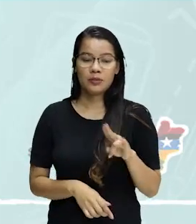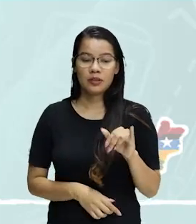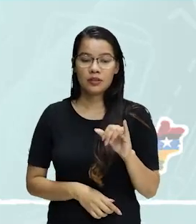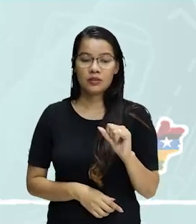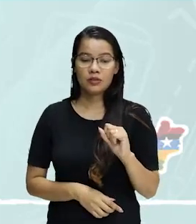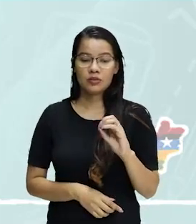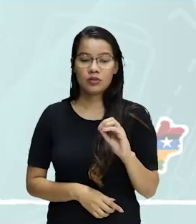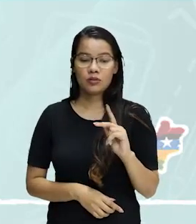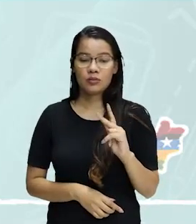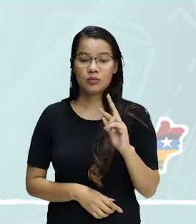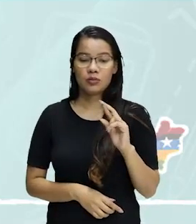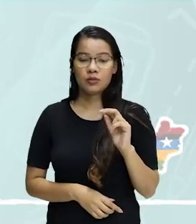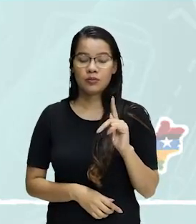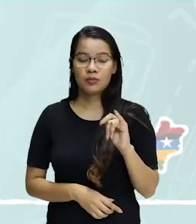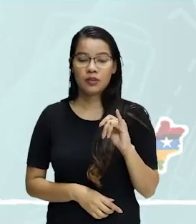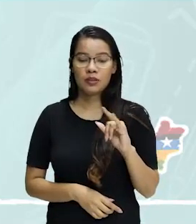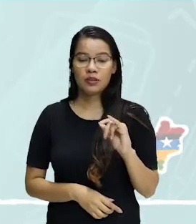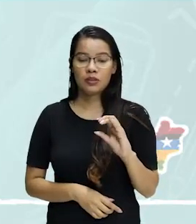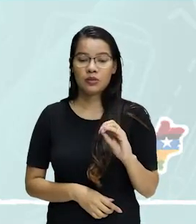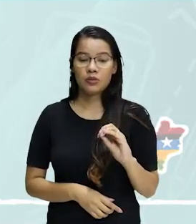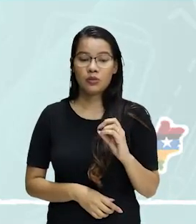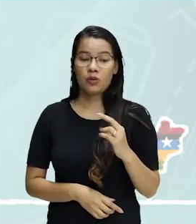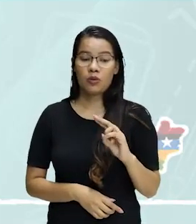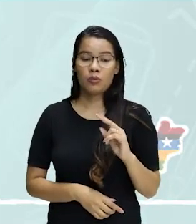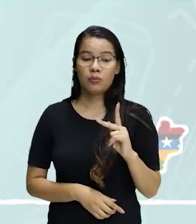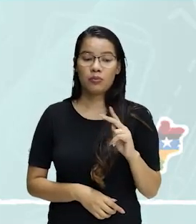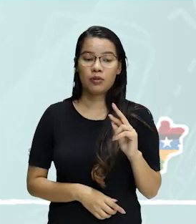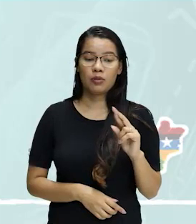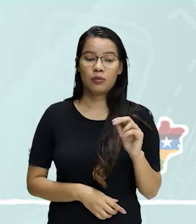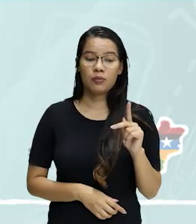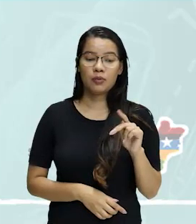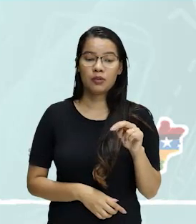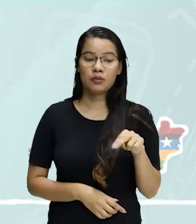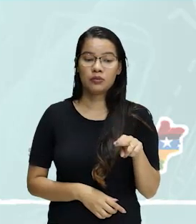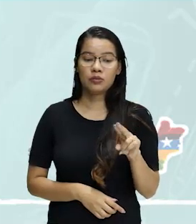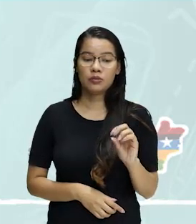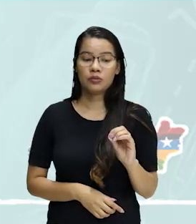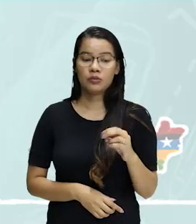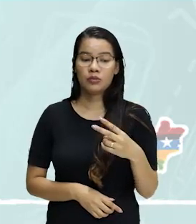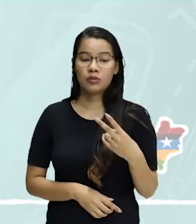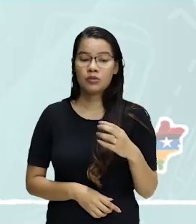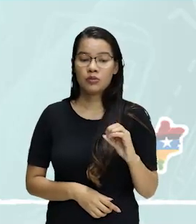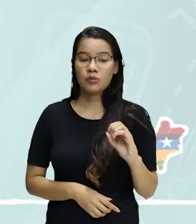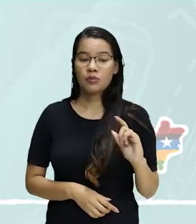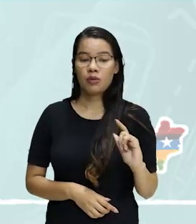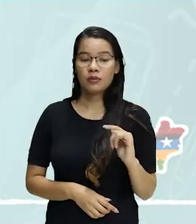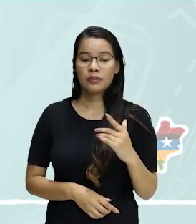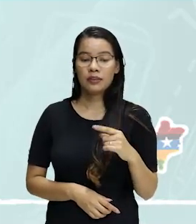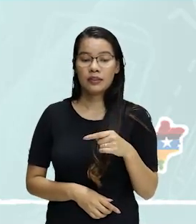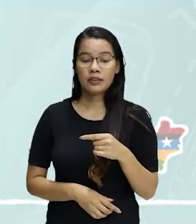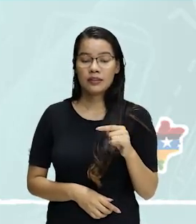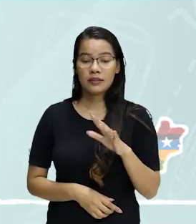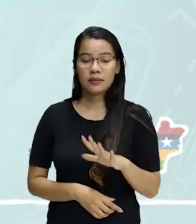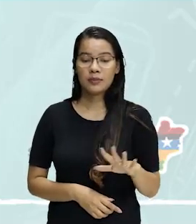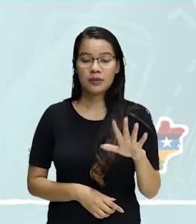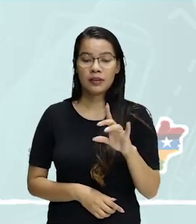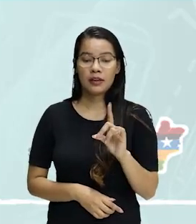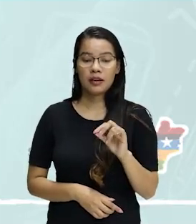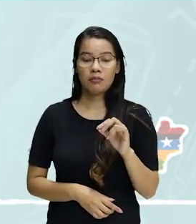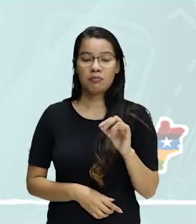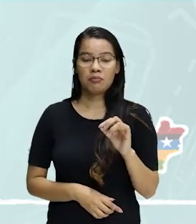ou propan-2-ol. Show? Esse álcool, nas condições ambientes, é um líquido